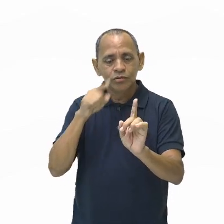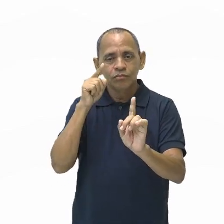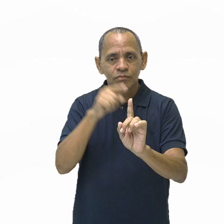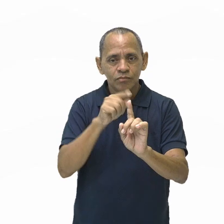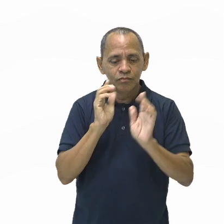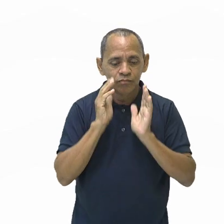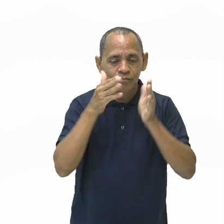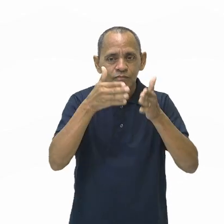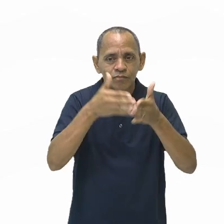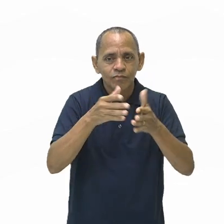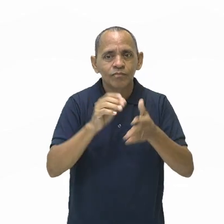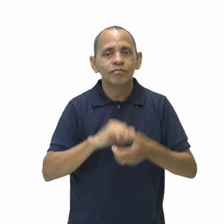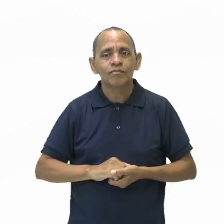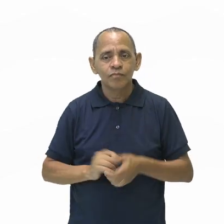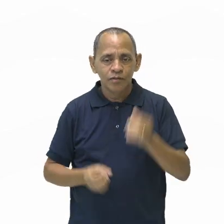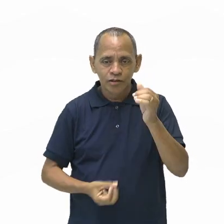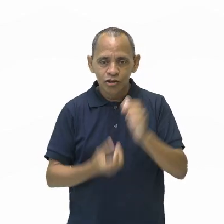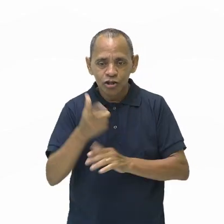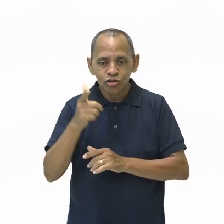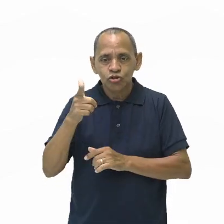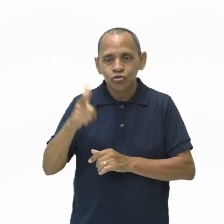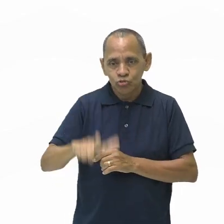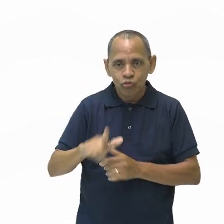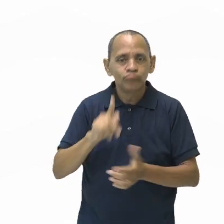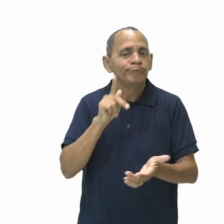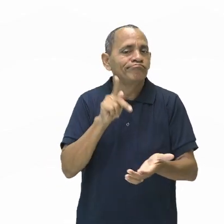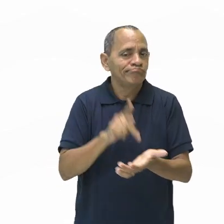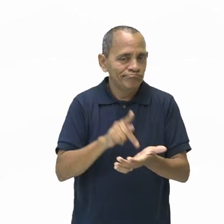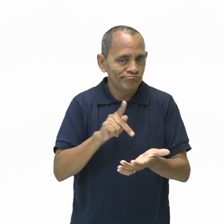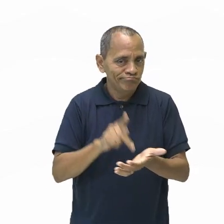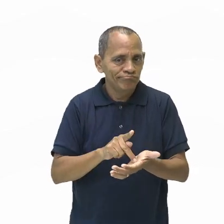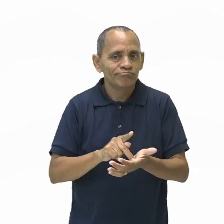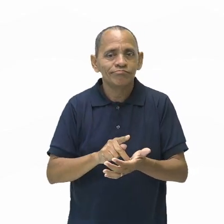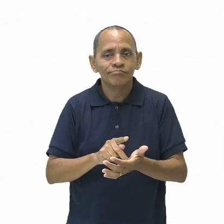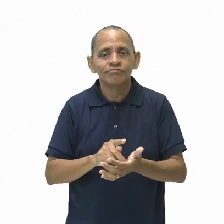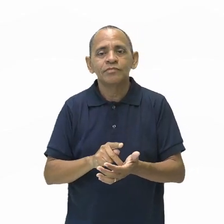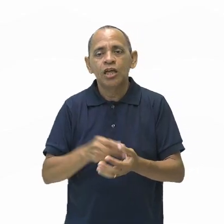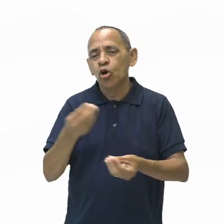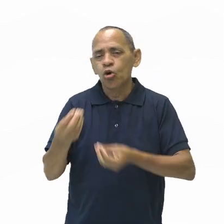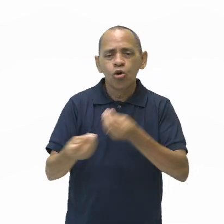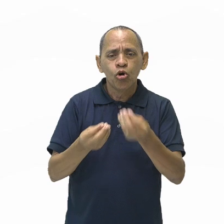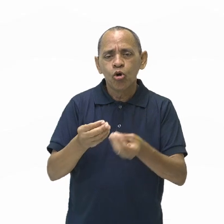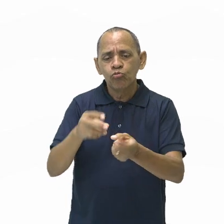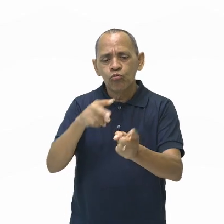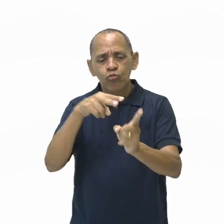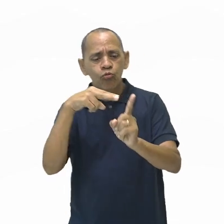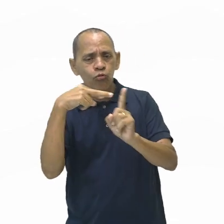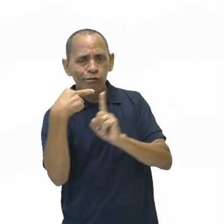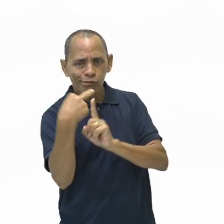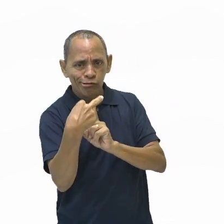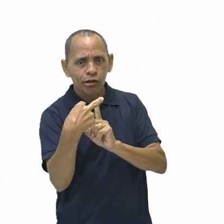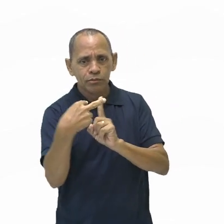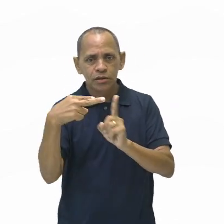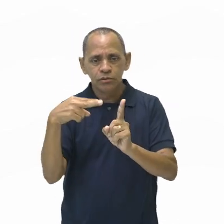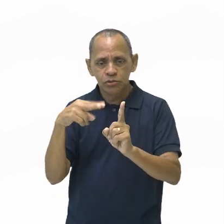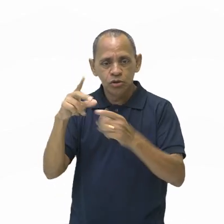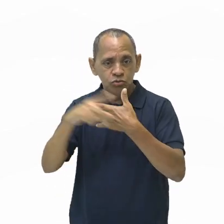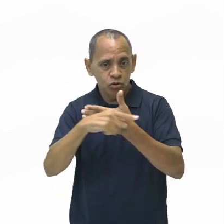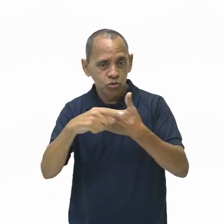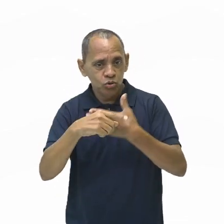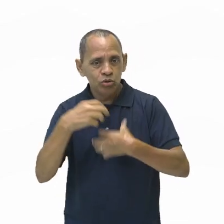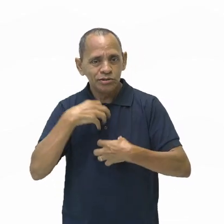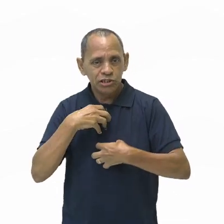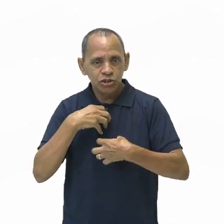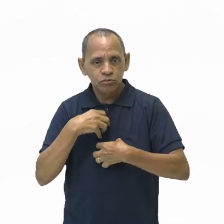objetivo recriar a realidade através da visão de um autor, dos seus sentimentos